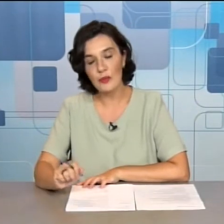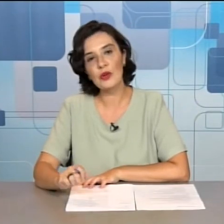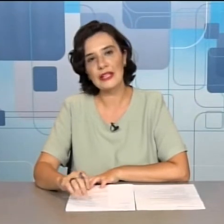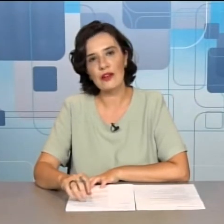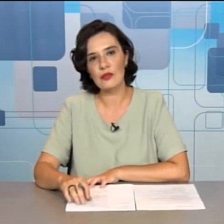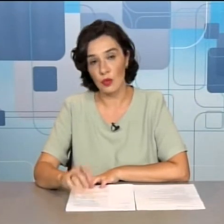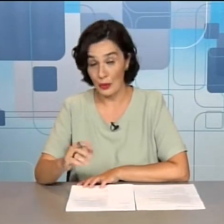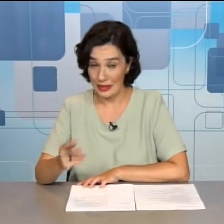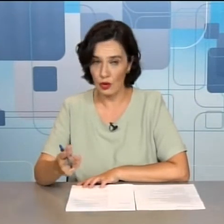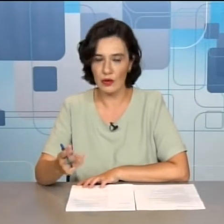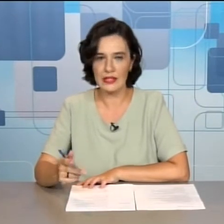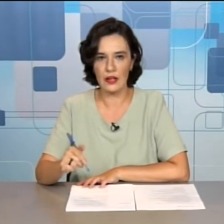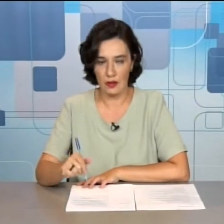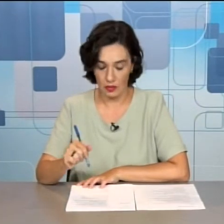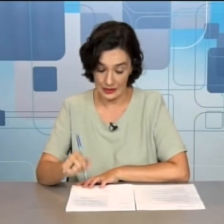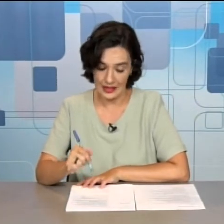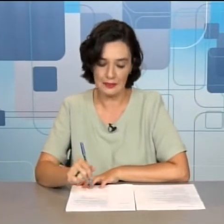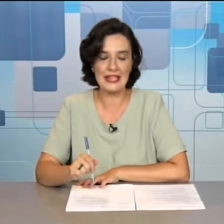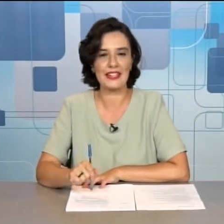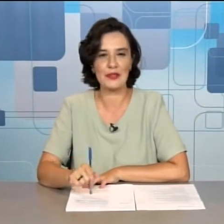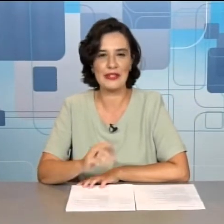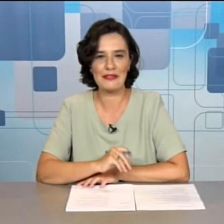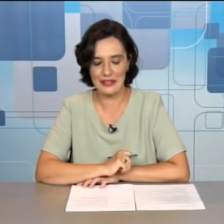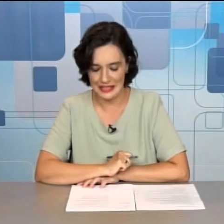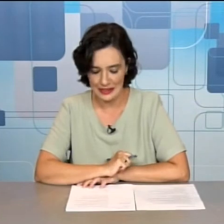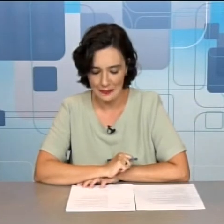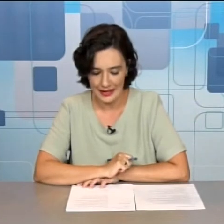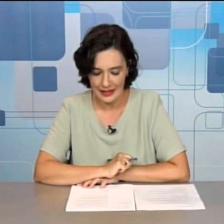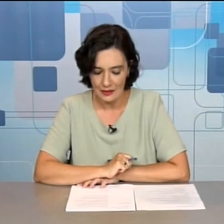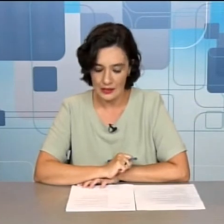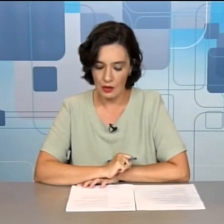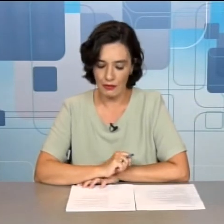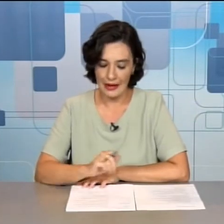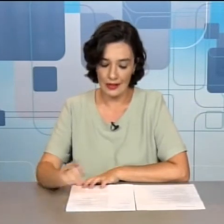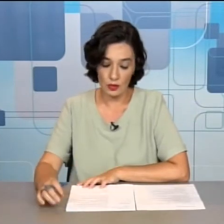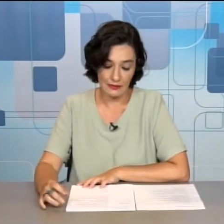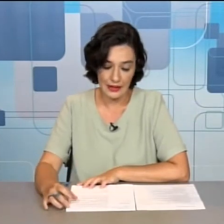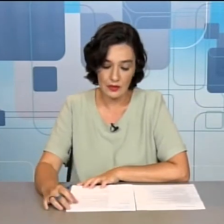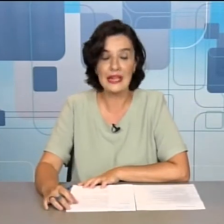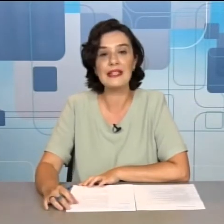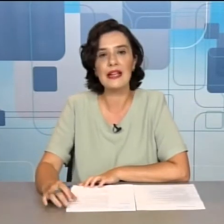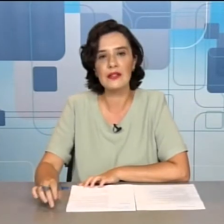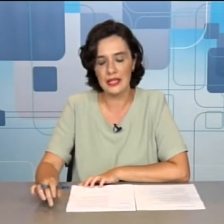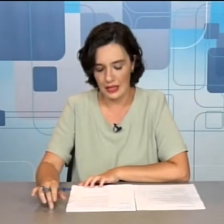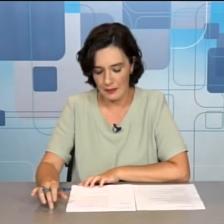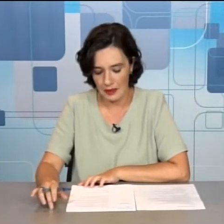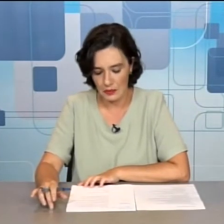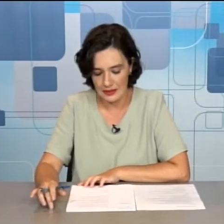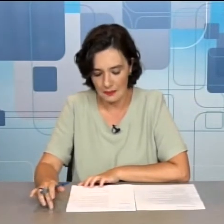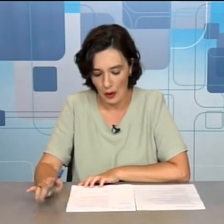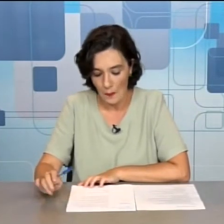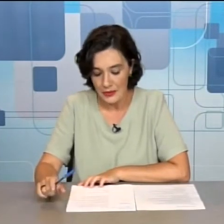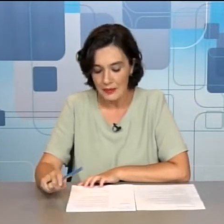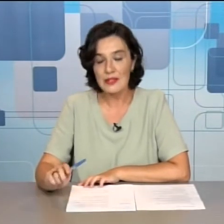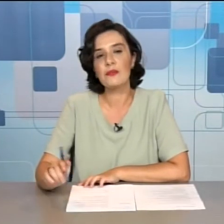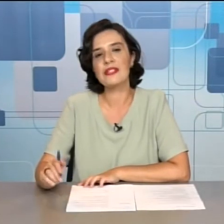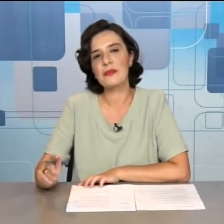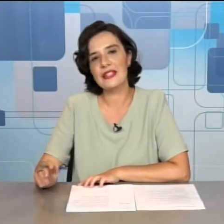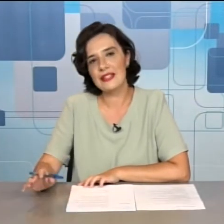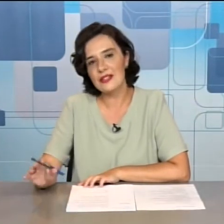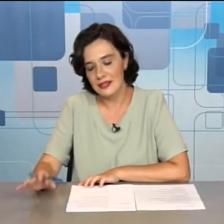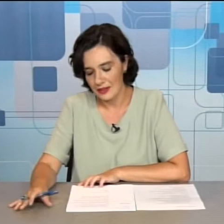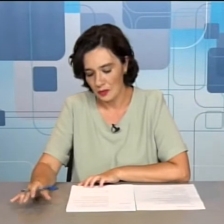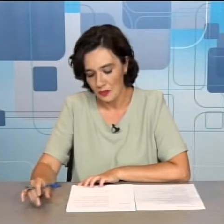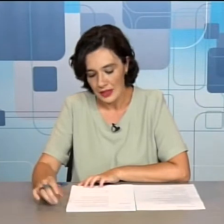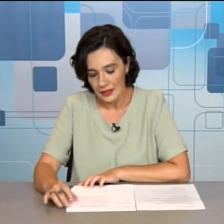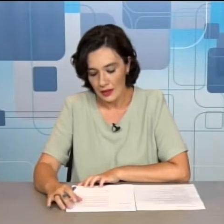onde é obrigatório usar as máscaras, você vê aqui também. Você confere os eventos realizados aqui na Câmara Municipal. Nós começamos